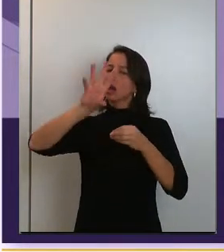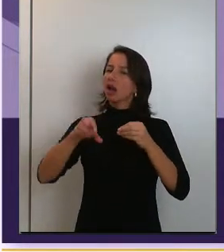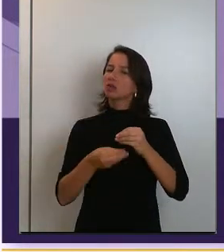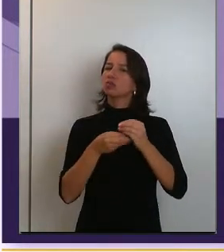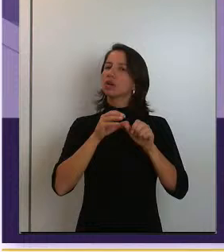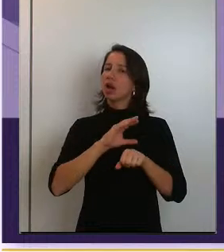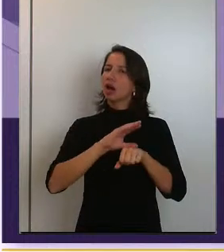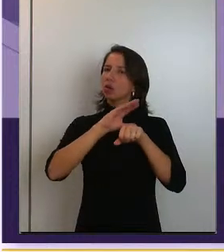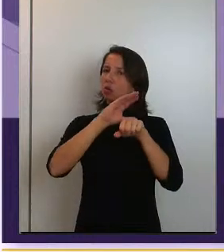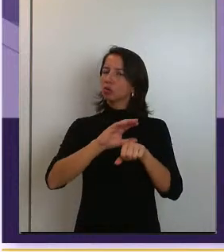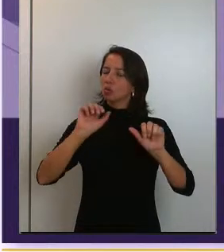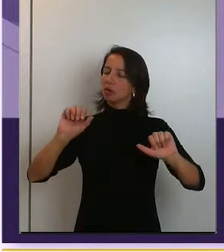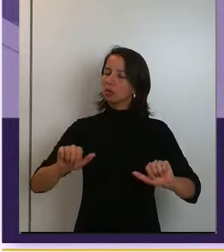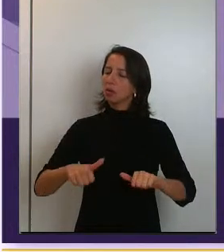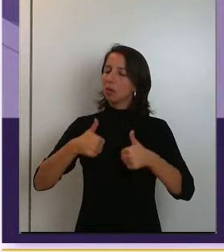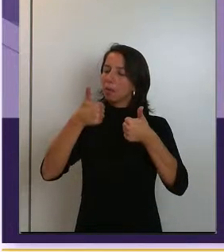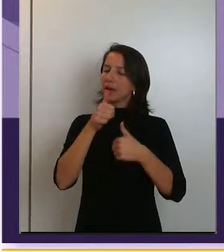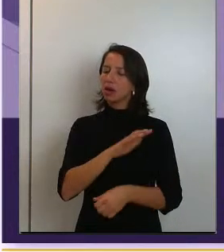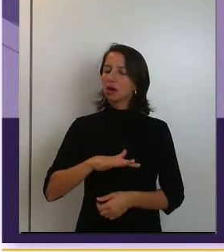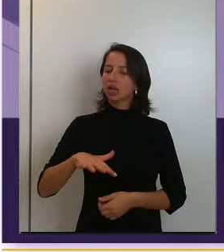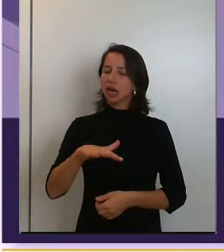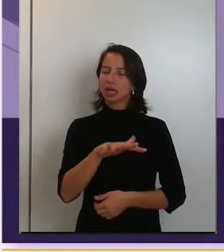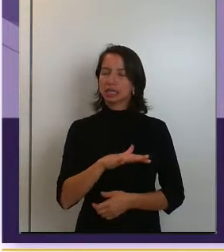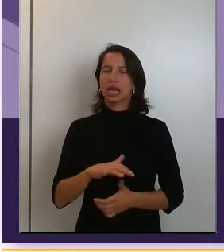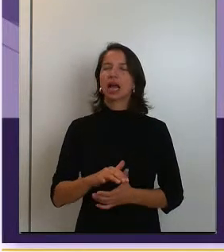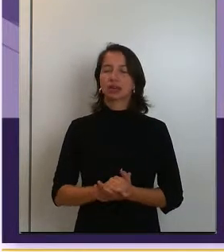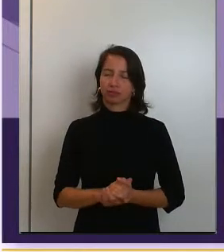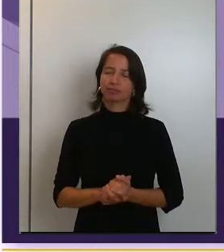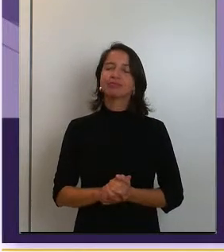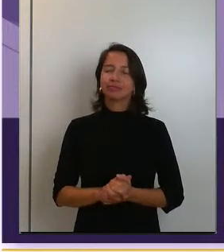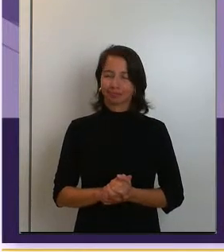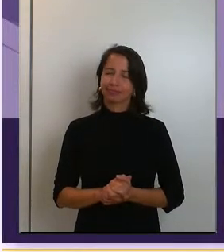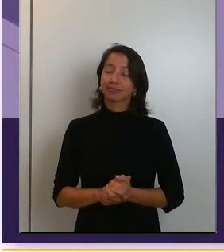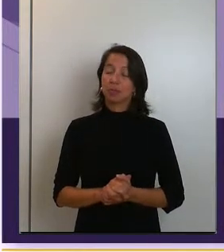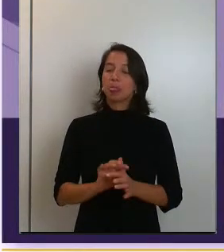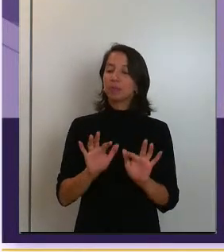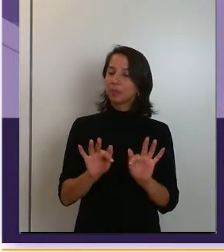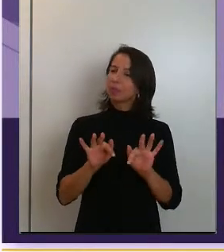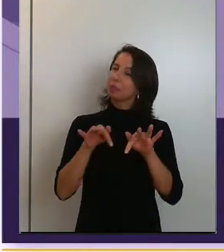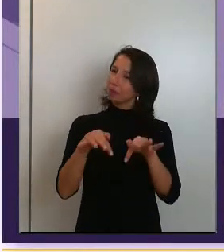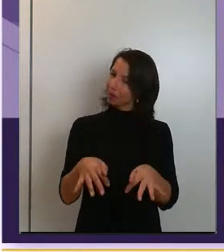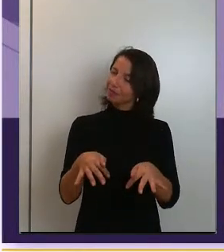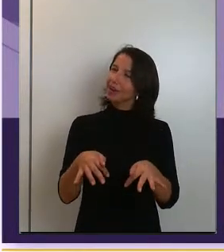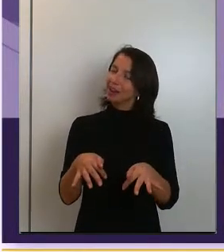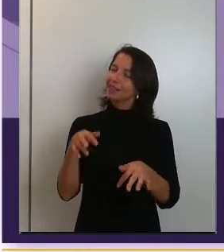relação à temática. Para terminar, eu lembro a todas, todos e todes, que